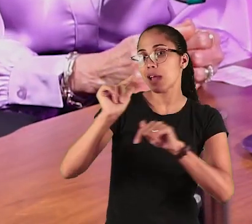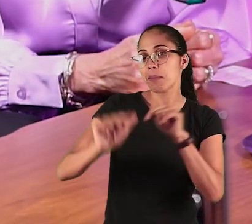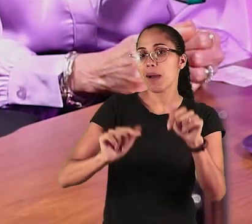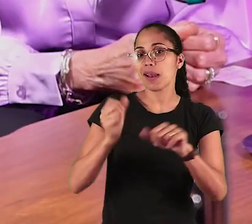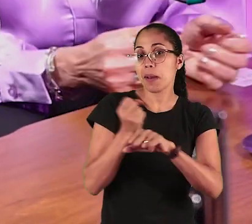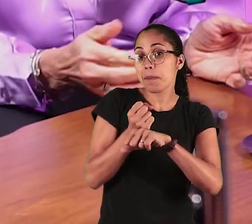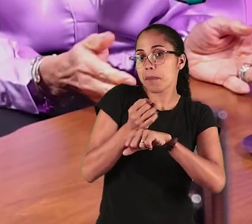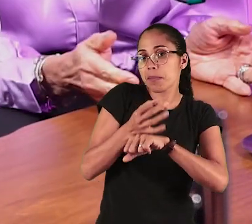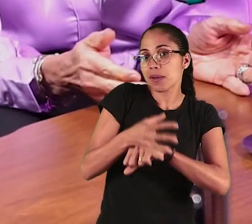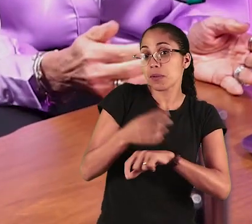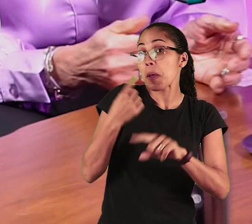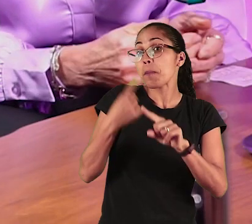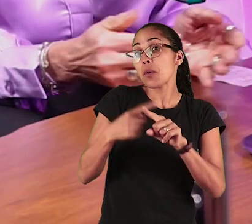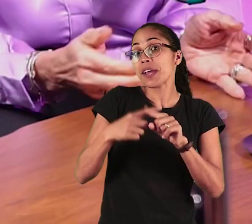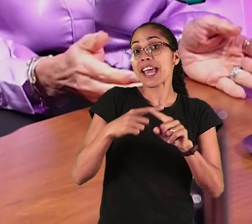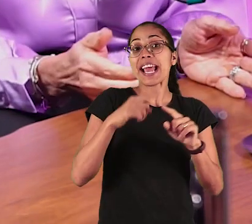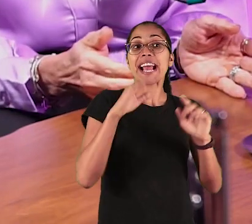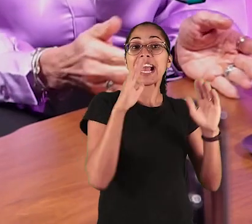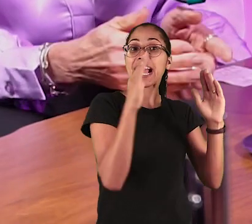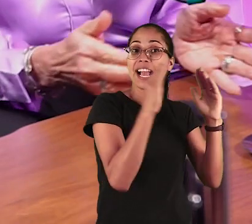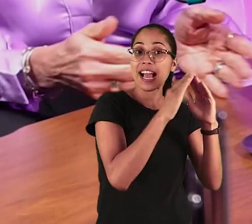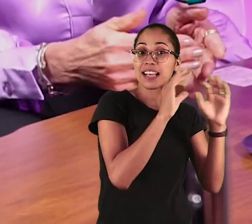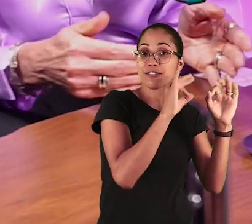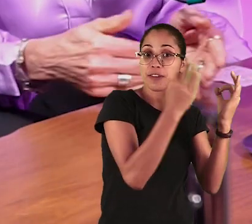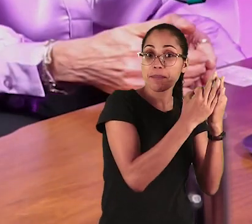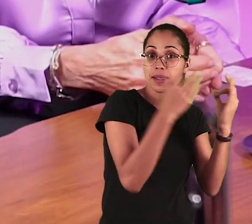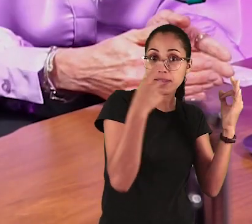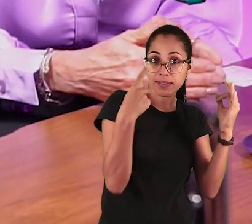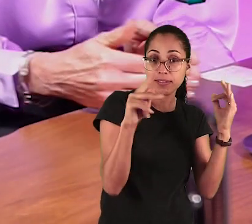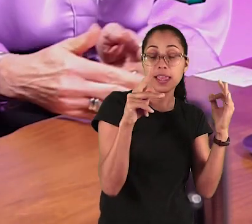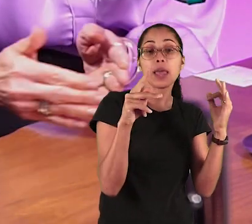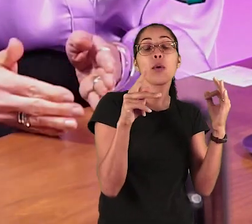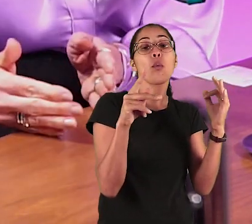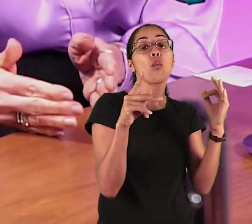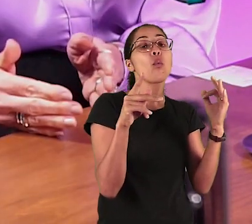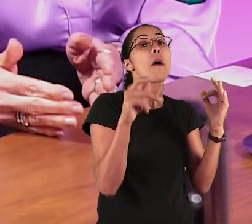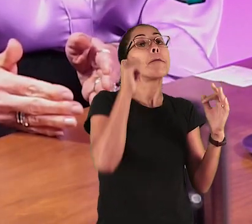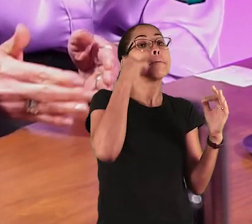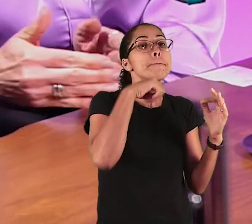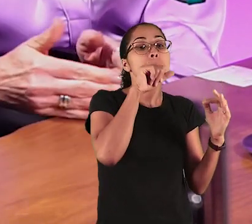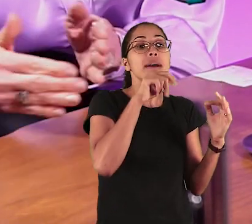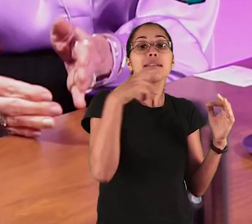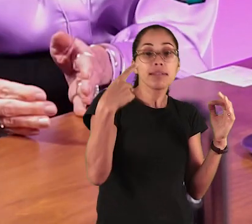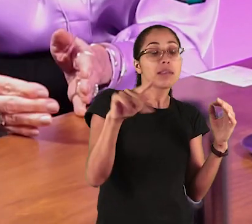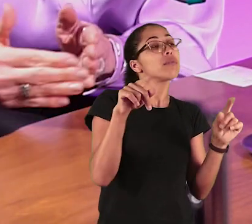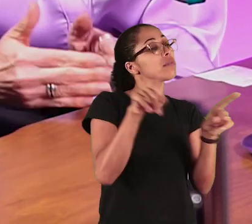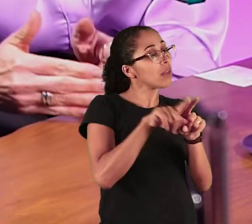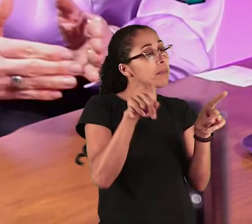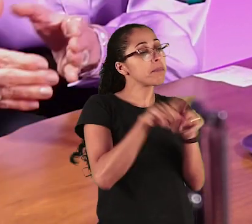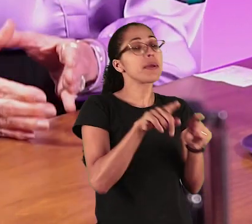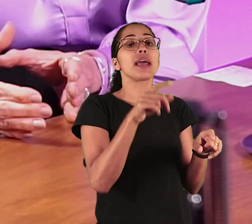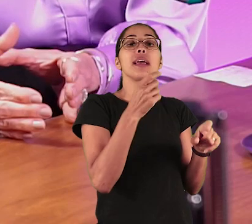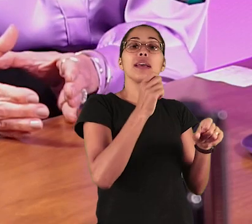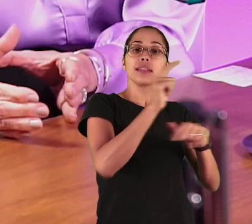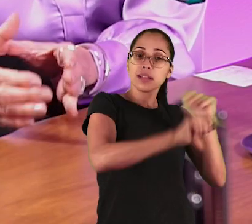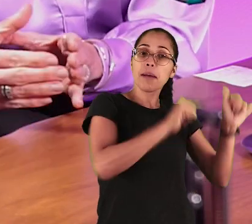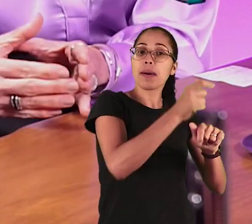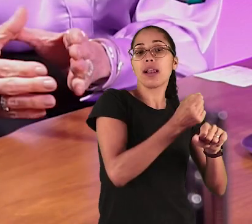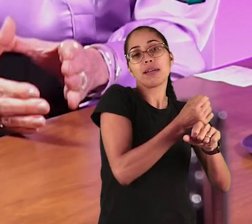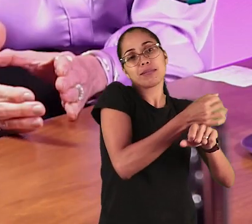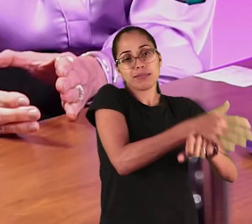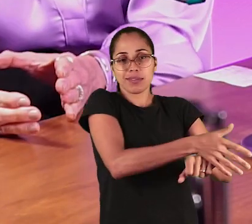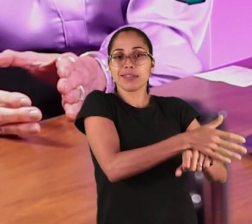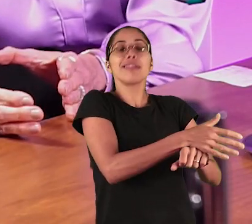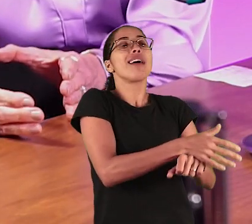referência em casa e não era um tabu era okay e talvez outras para outras famílias outras mulheres que tivessem outro ambiente